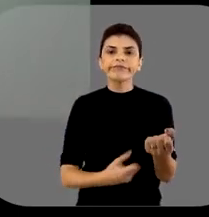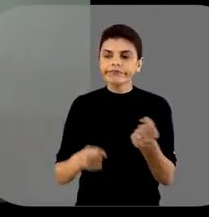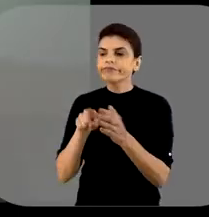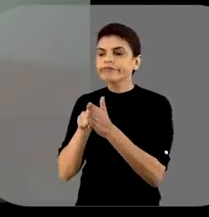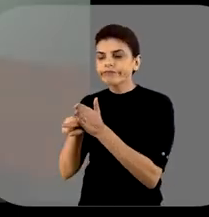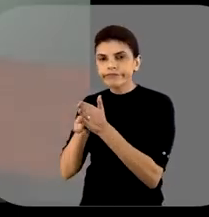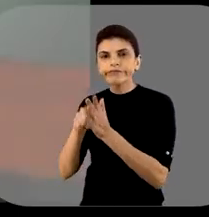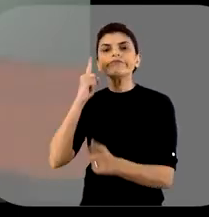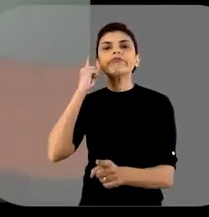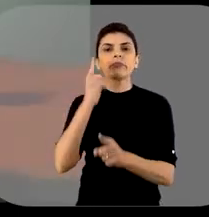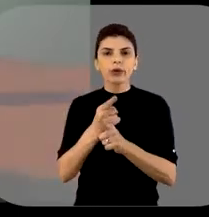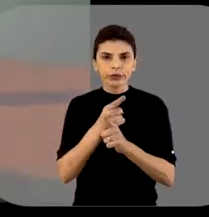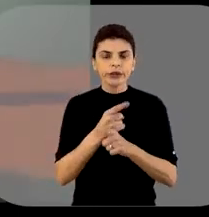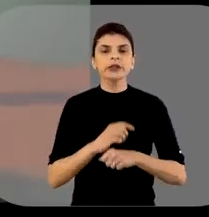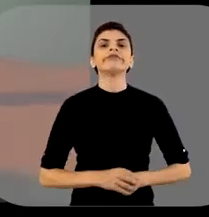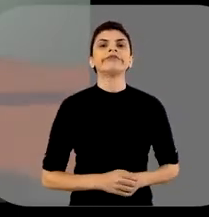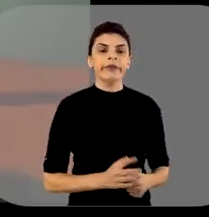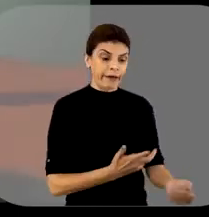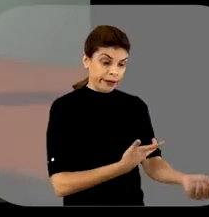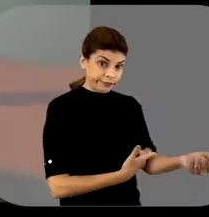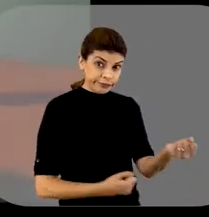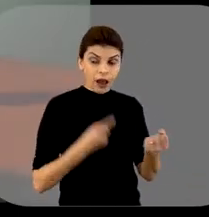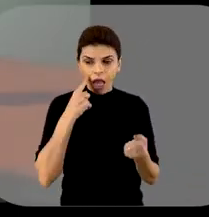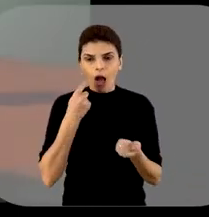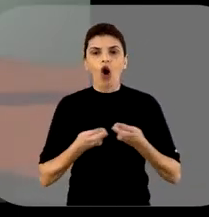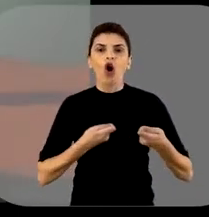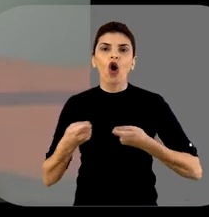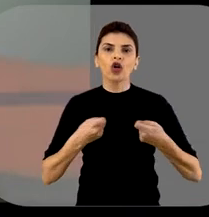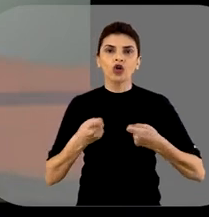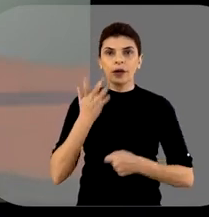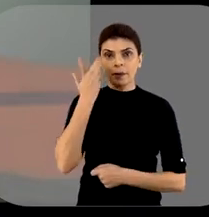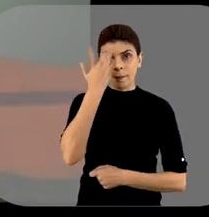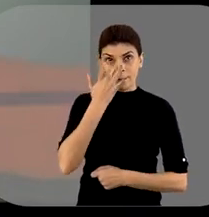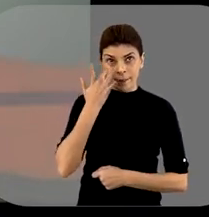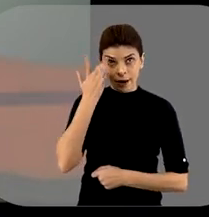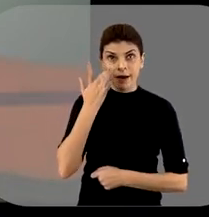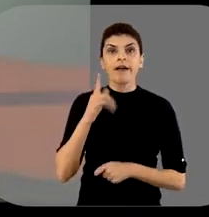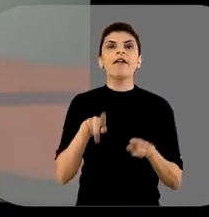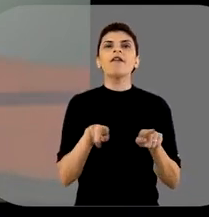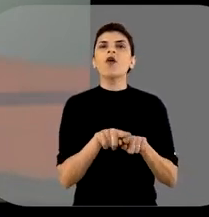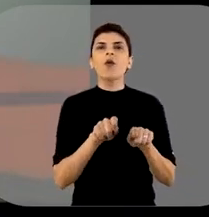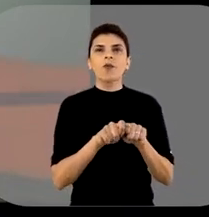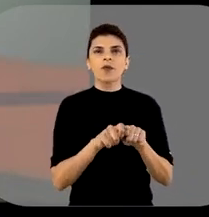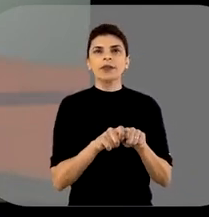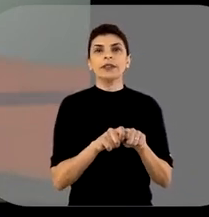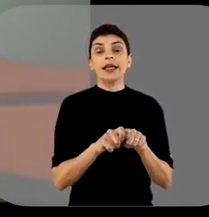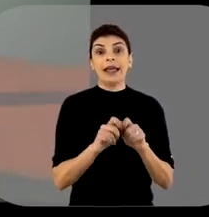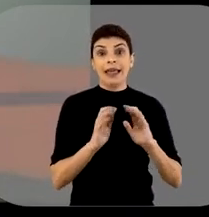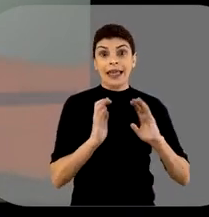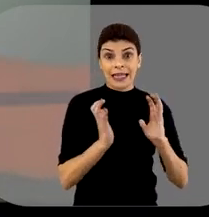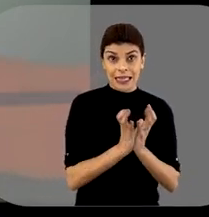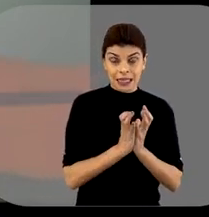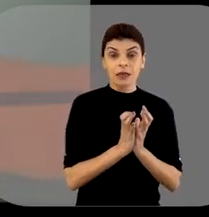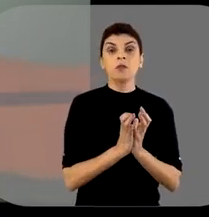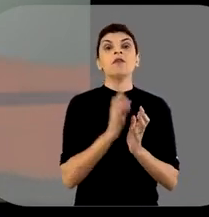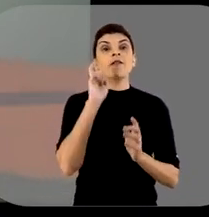esse seria o programa ideal para trabalhar o controle de malária. A equipe de entomologia entraria para